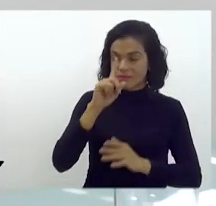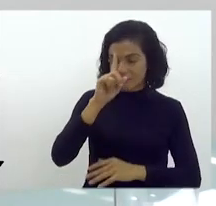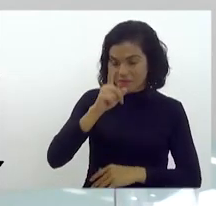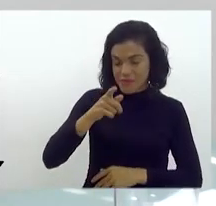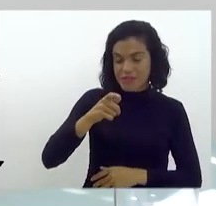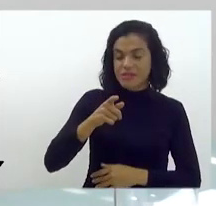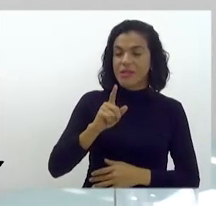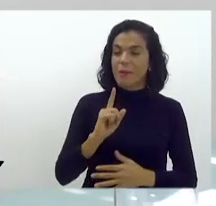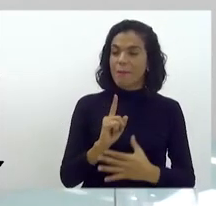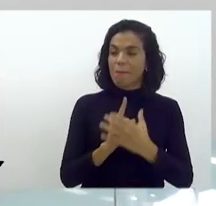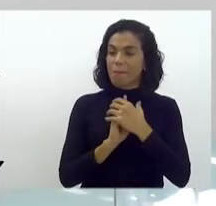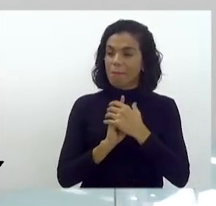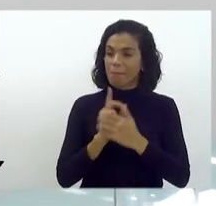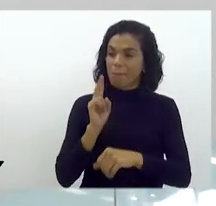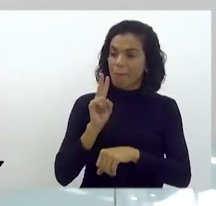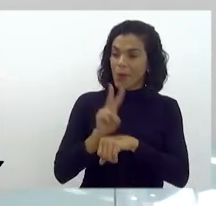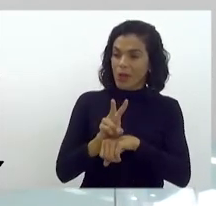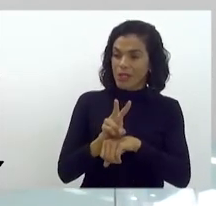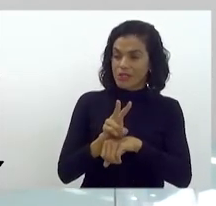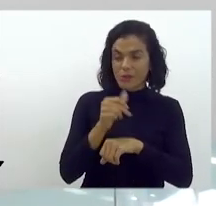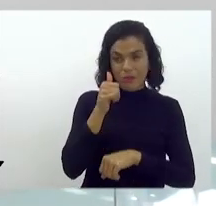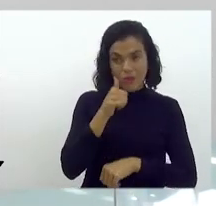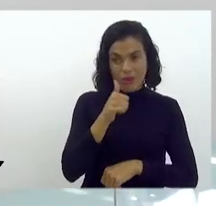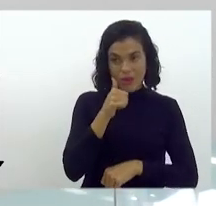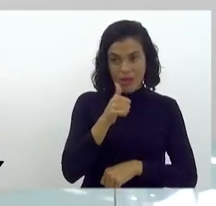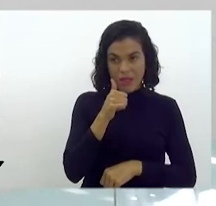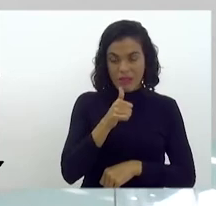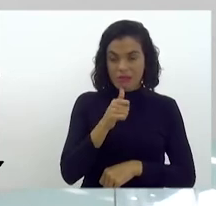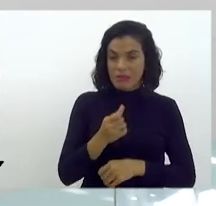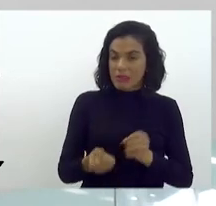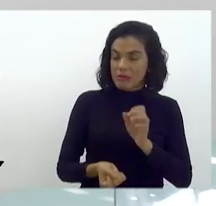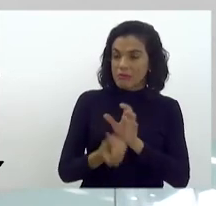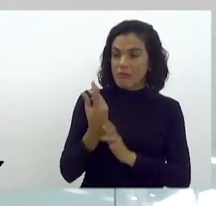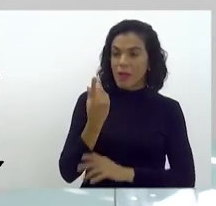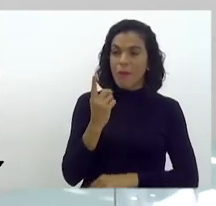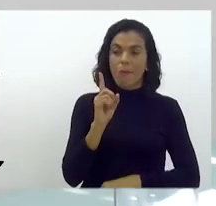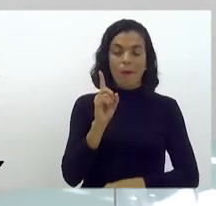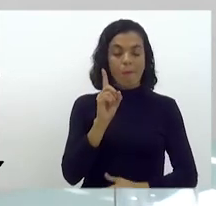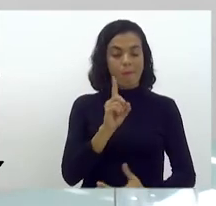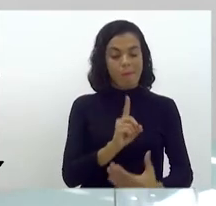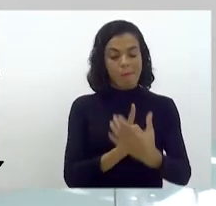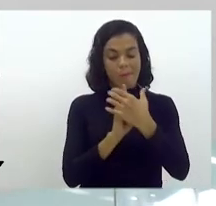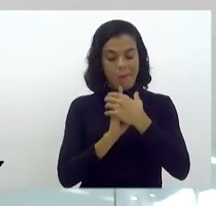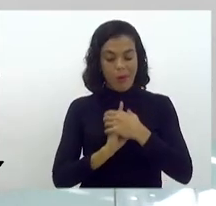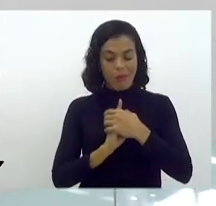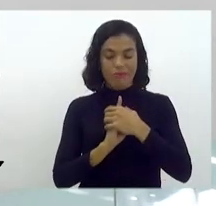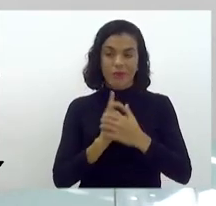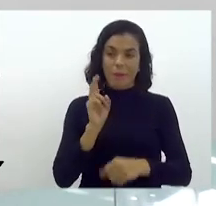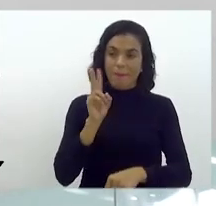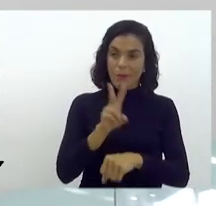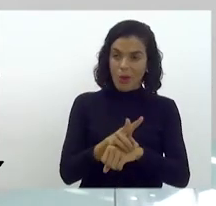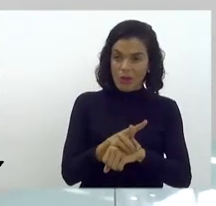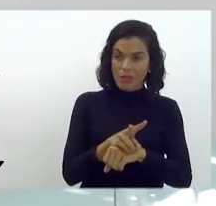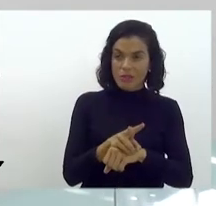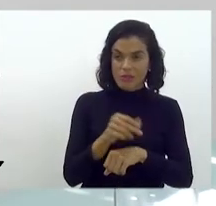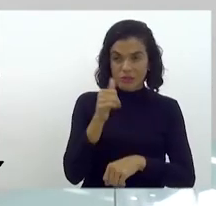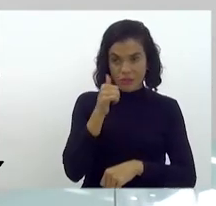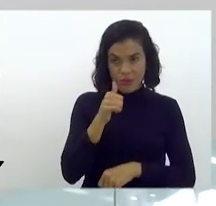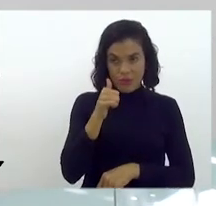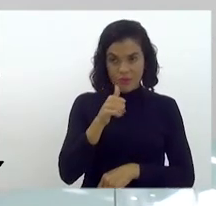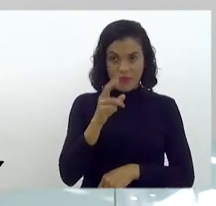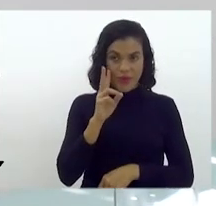a possibilidade de você fazer uma medida né de retirada do perfil né Acho que